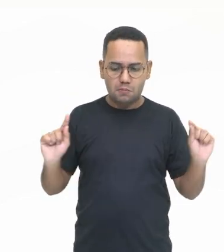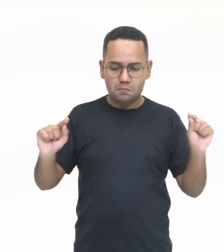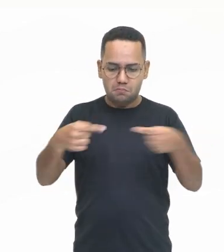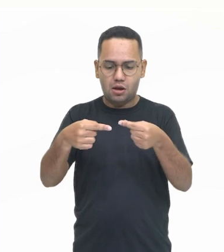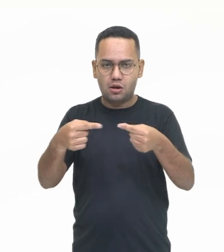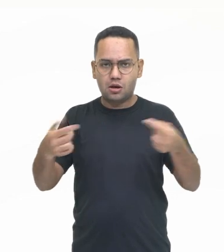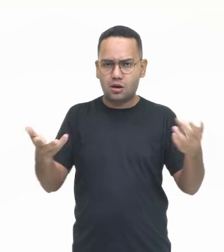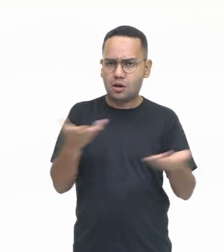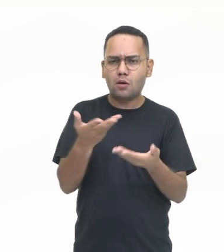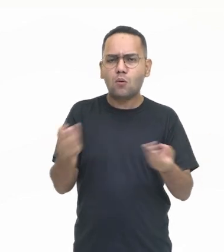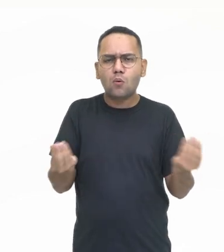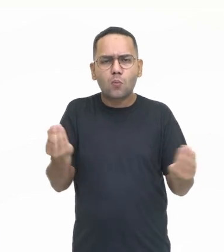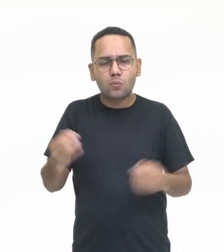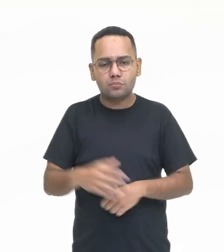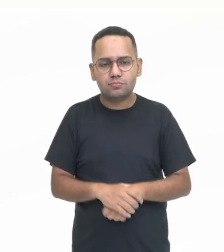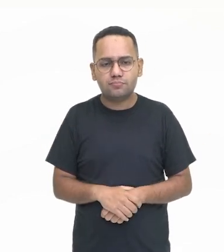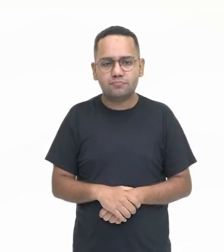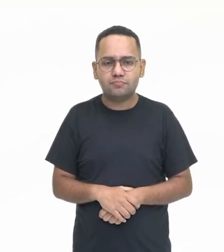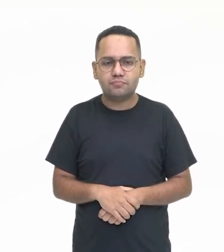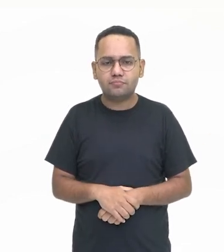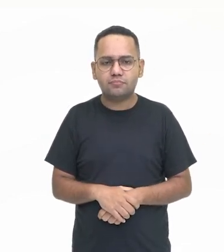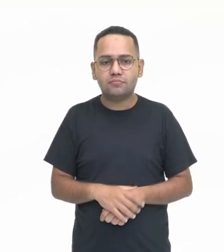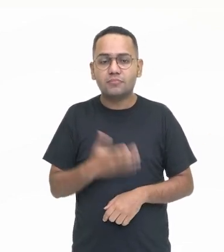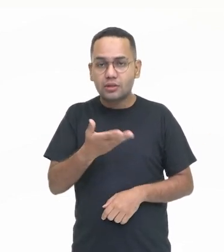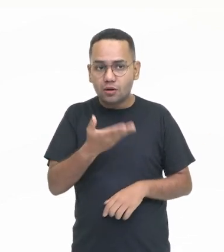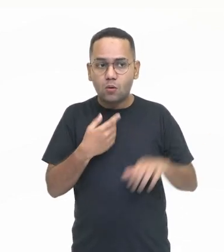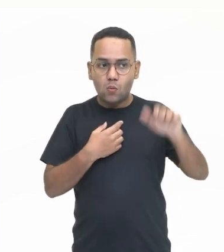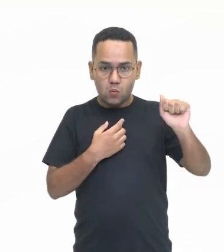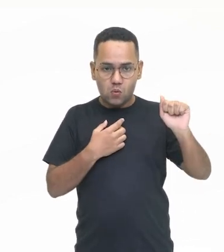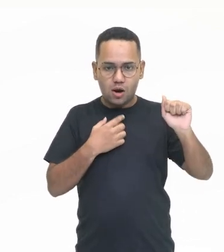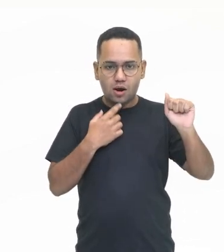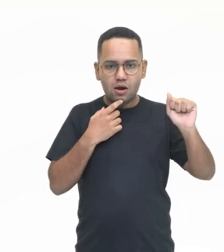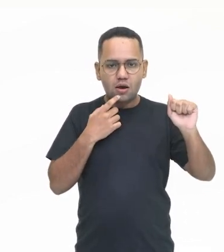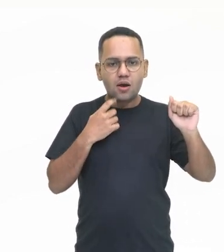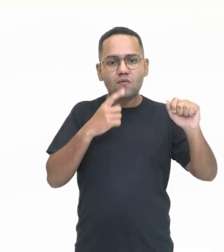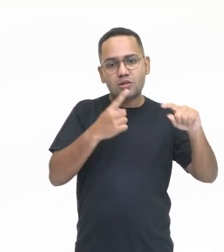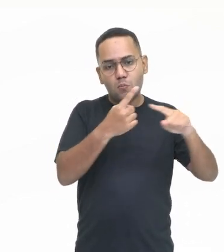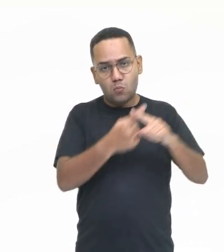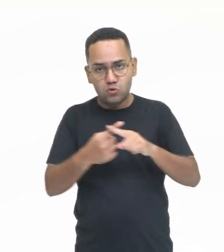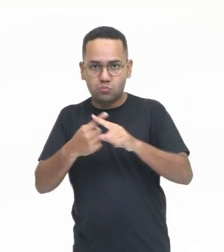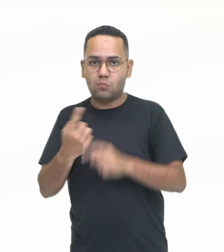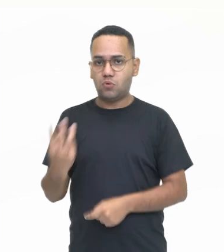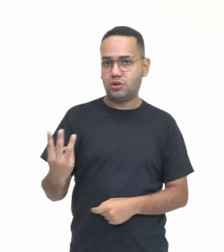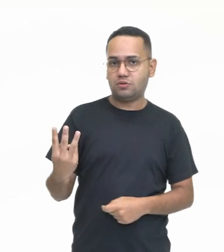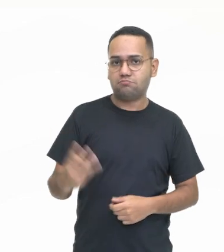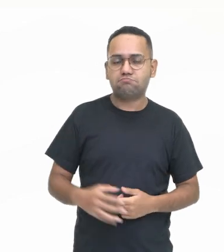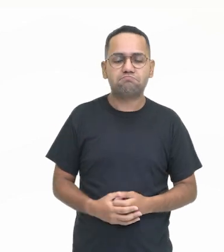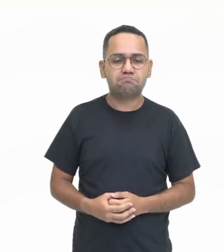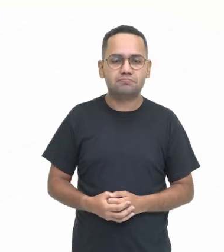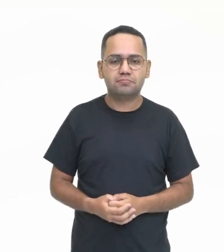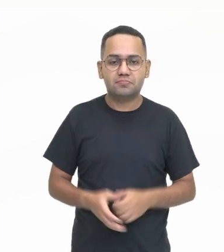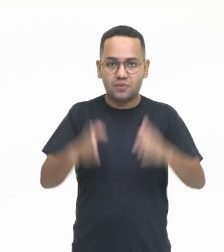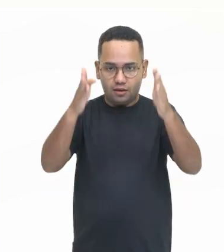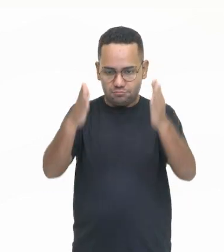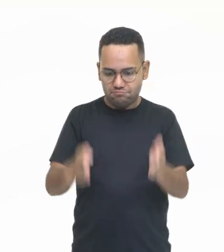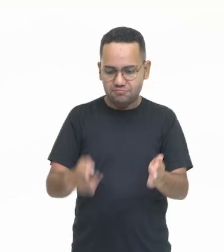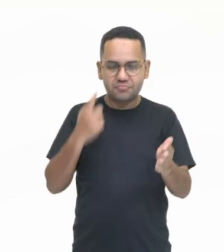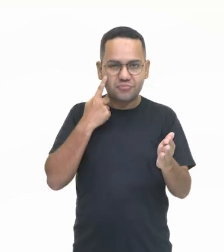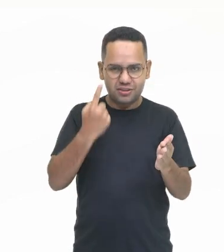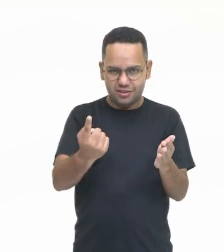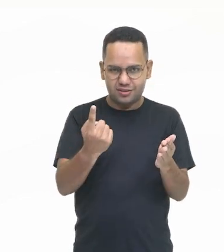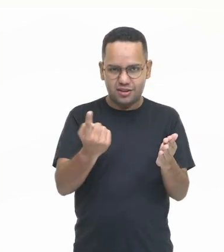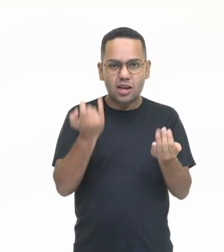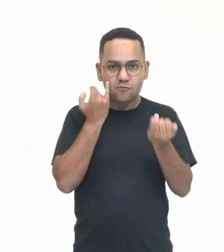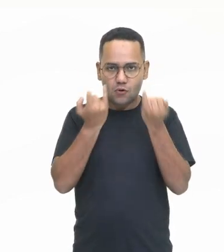A vai ser multiplicado por 3, é exatamente o que está na coluna do meio, tá? Cada elemento